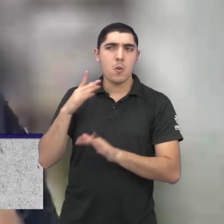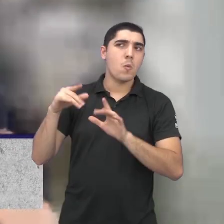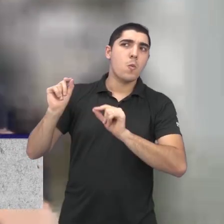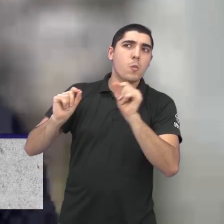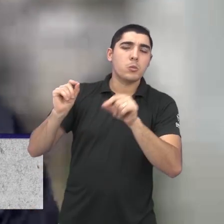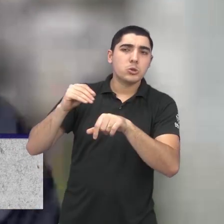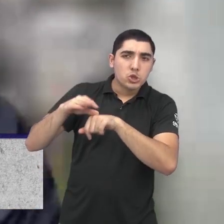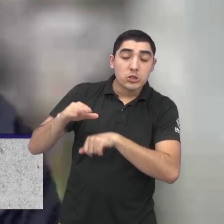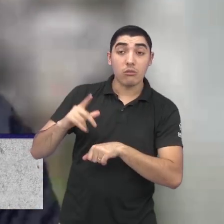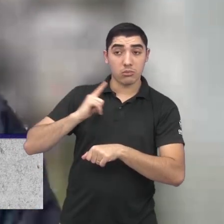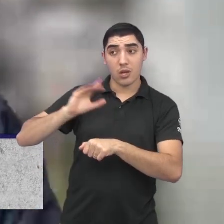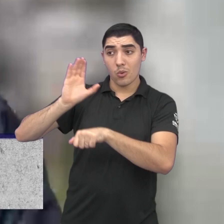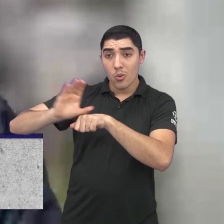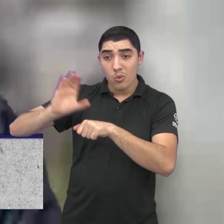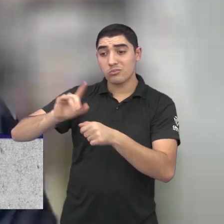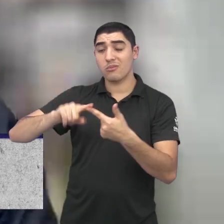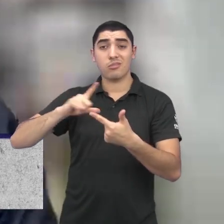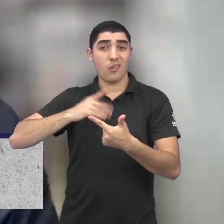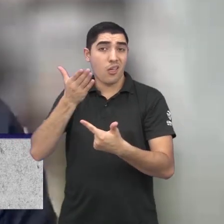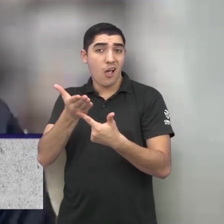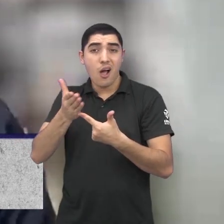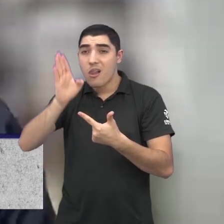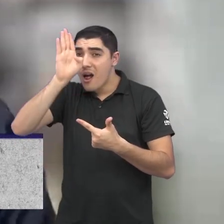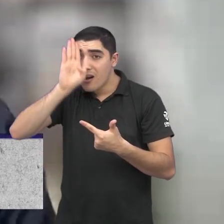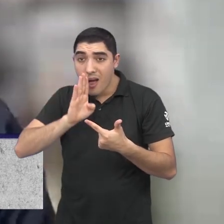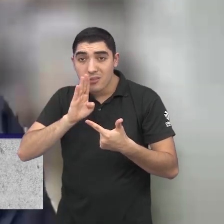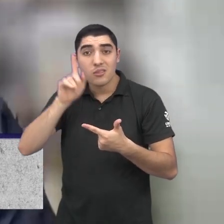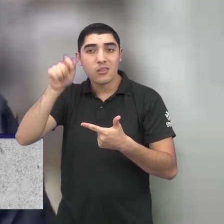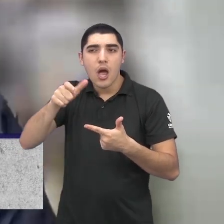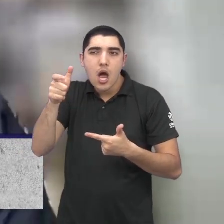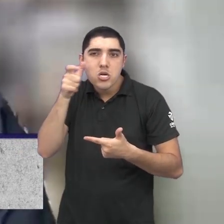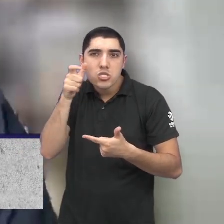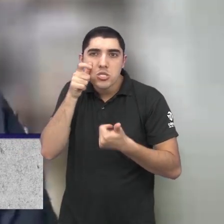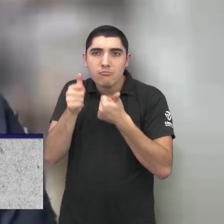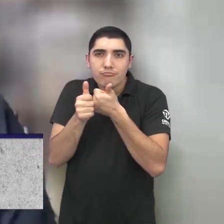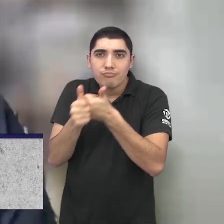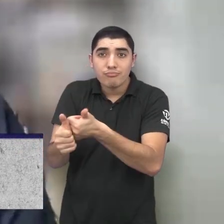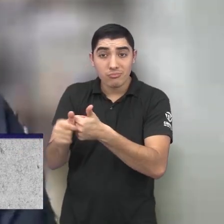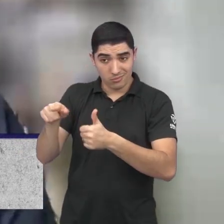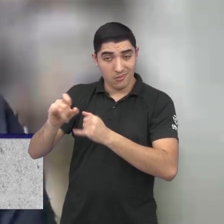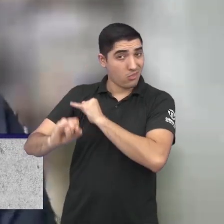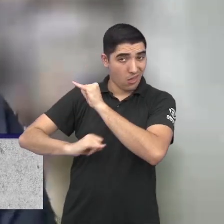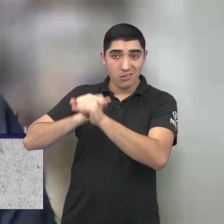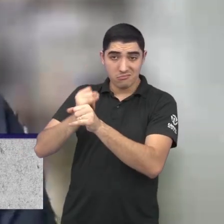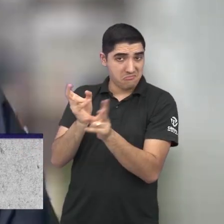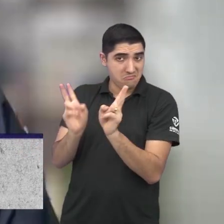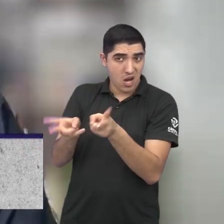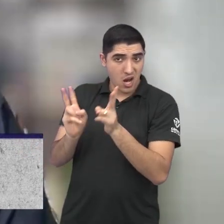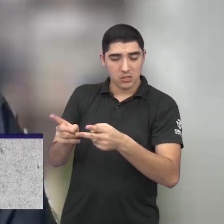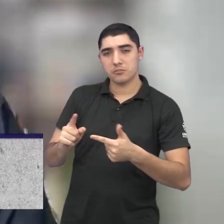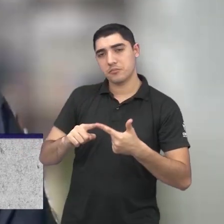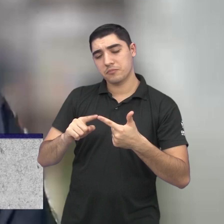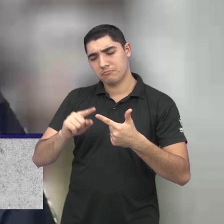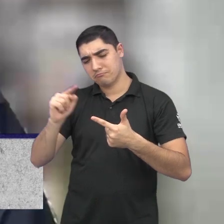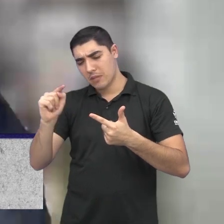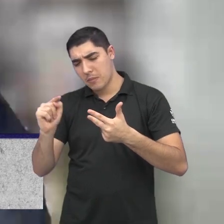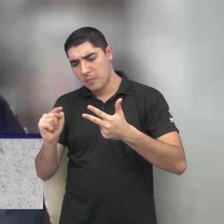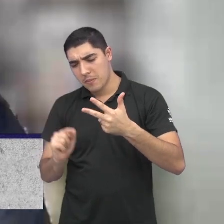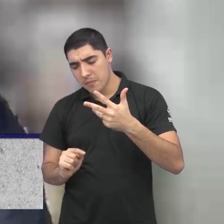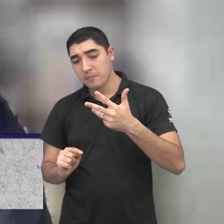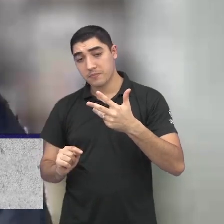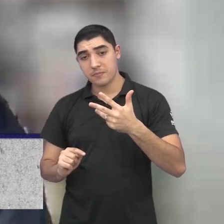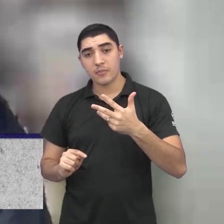tem vídeos, aulas grátis que você pode acompanhar pela web, né? Mas, de fato, para quem